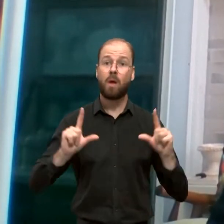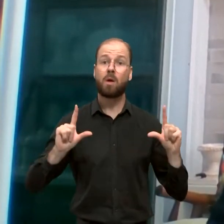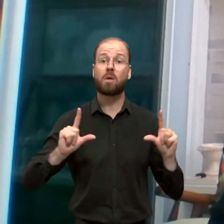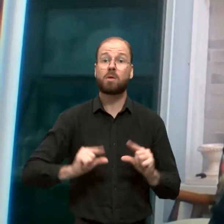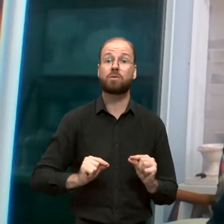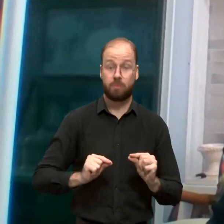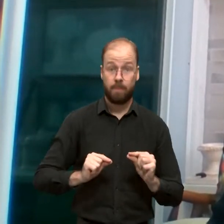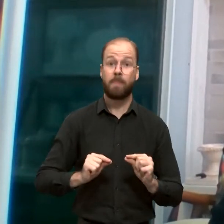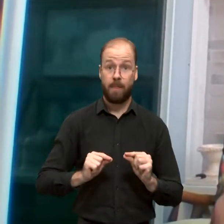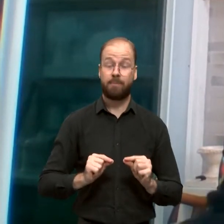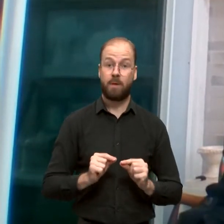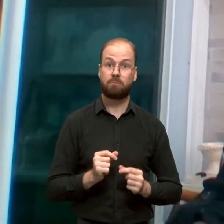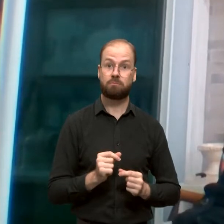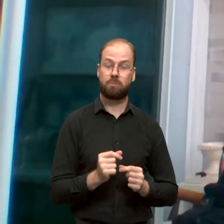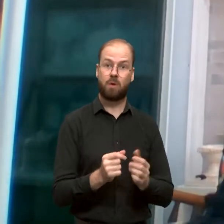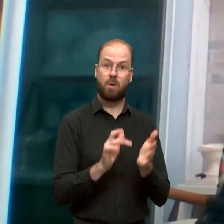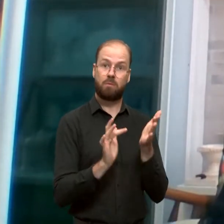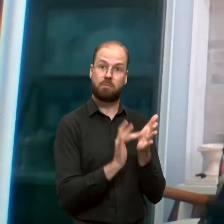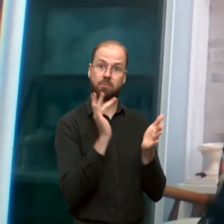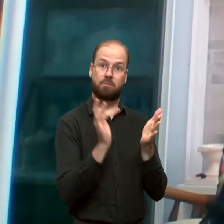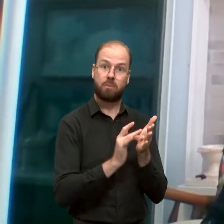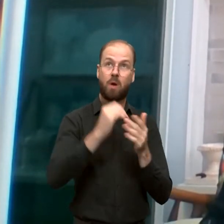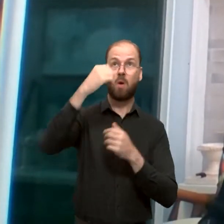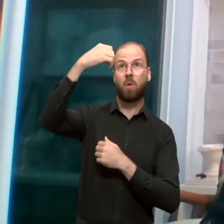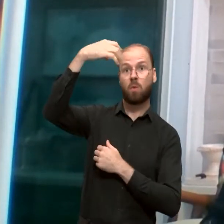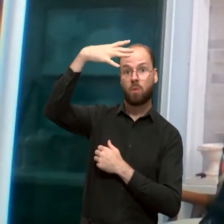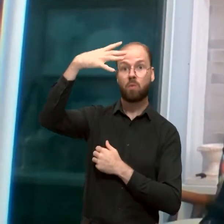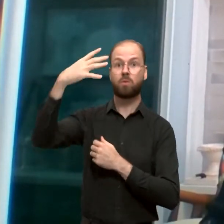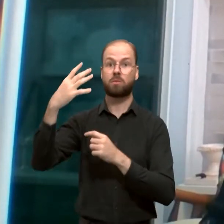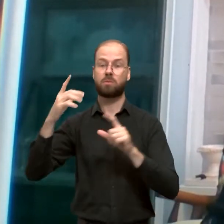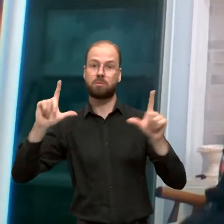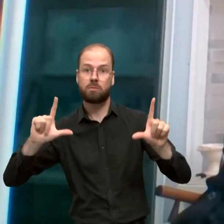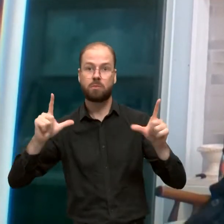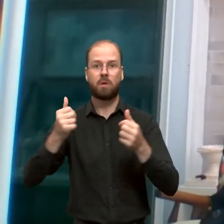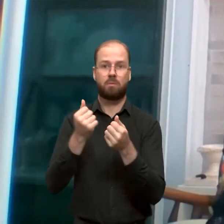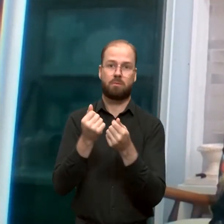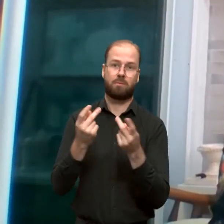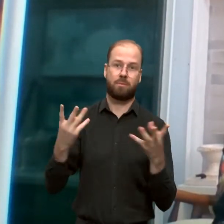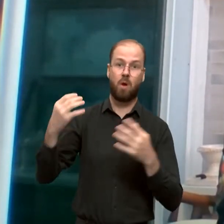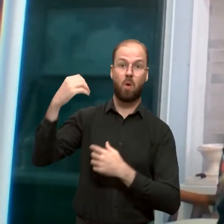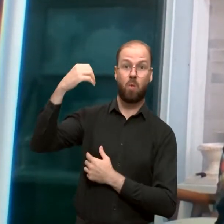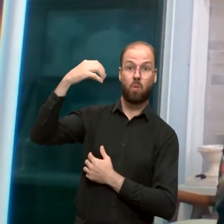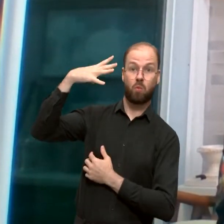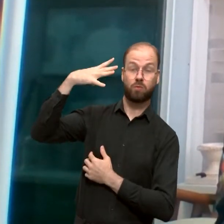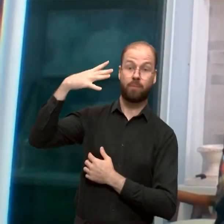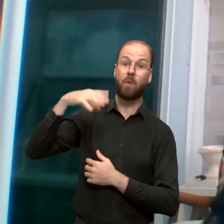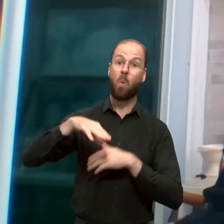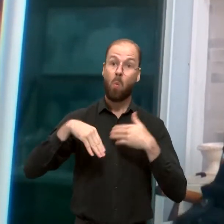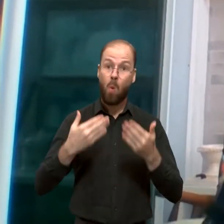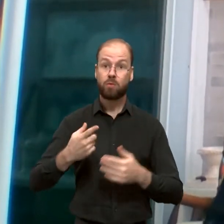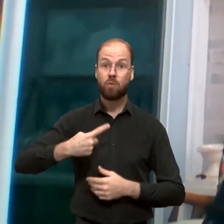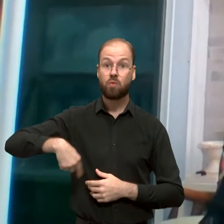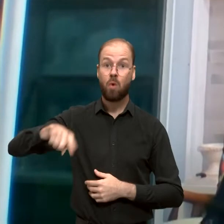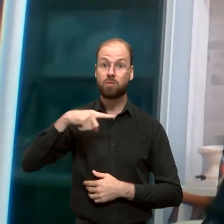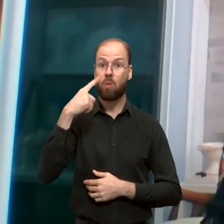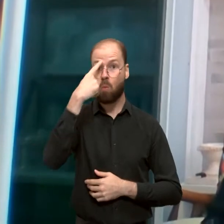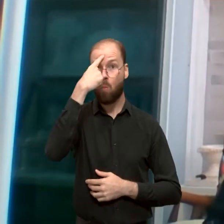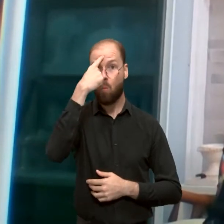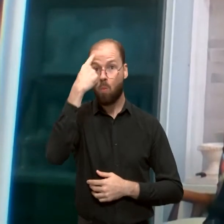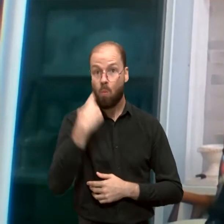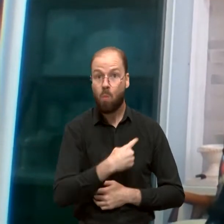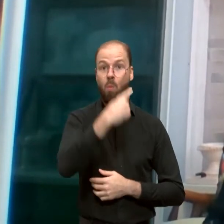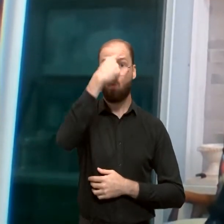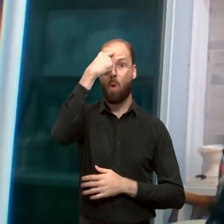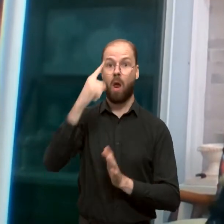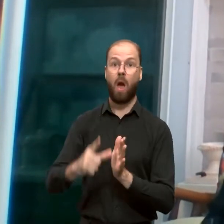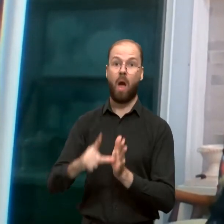diminuição da exposição à luz, pelo menos 1 hora antes de se deitar, porque quando a gente desliga a luz, o hormônio da melatonina,